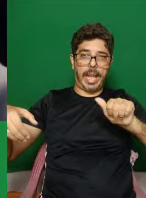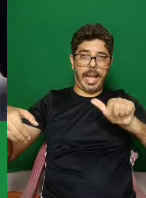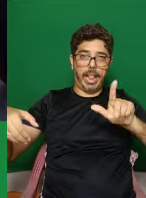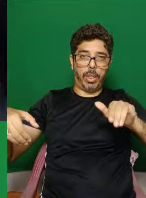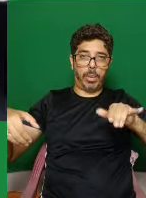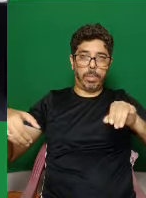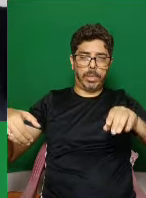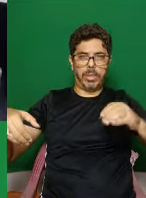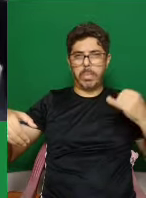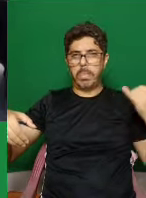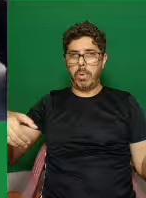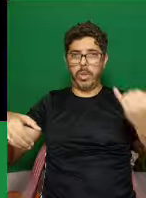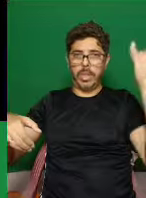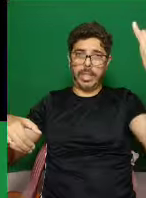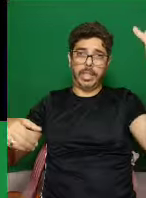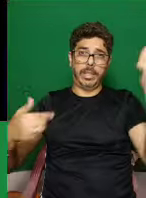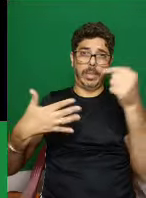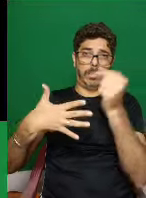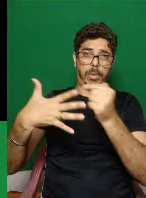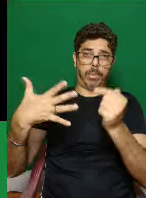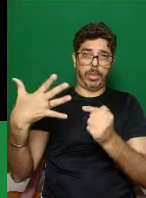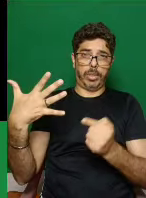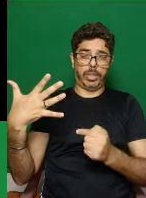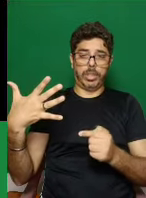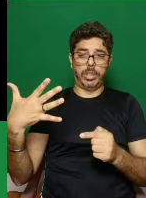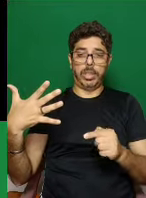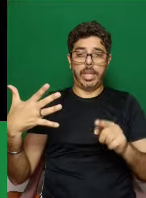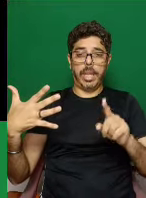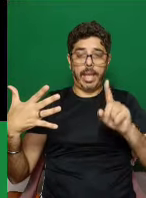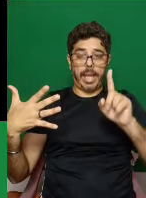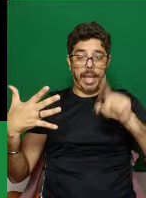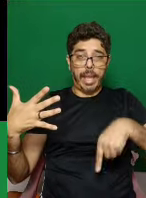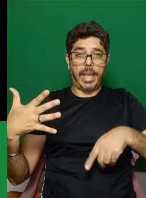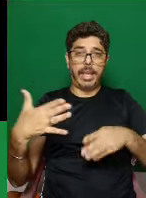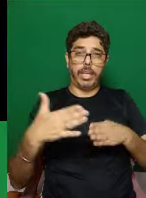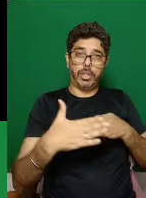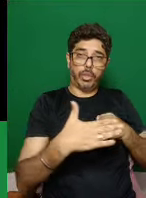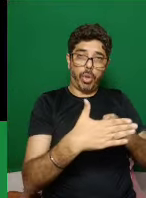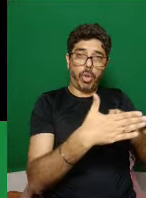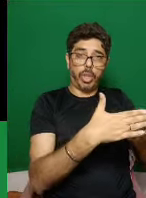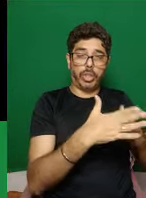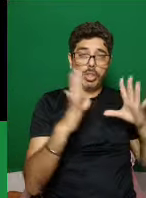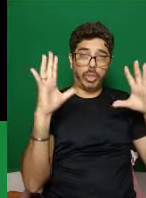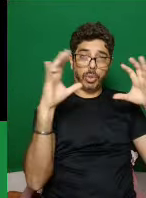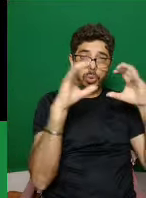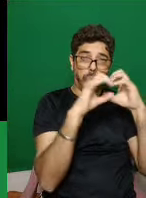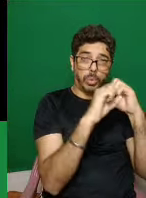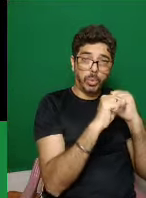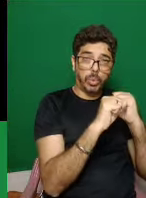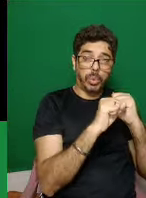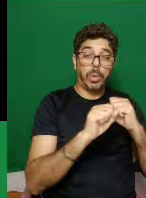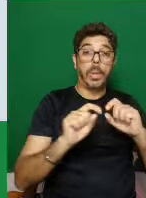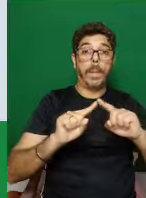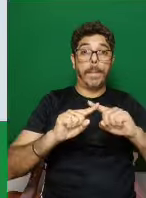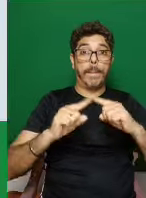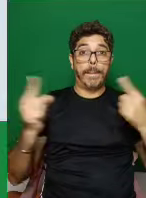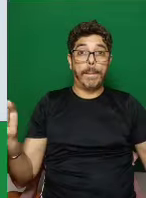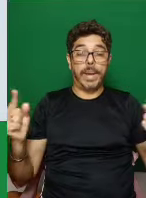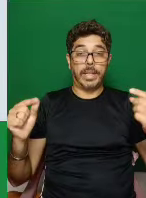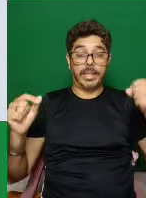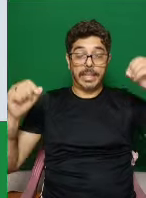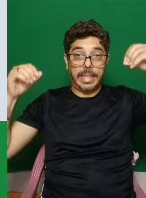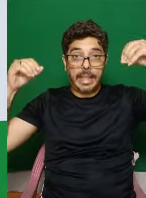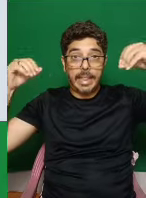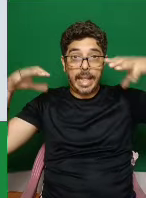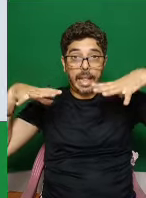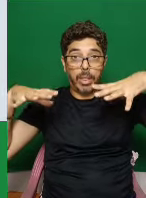uma propriedade muito interessante. Eles são isolantes no escuro, mas se tornam condutores quando são expostos à luz. Tendo em vista